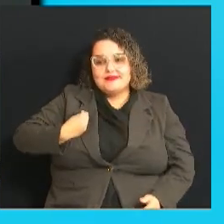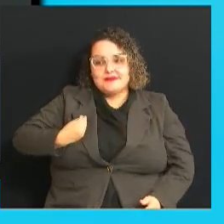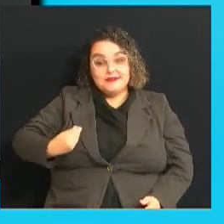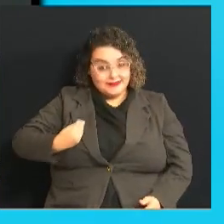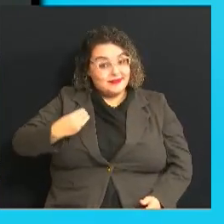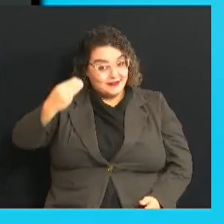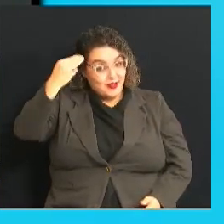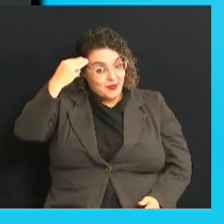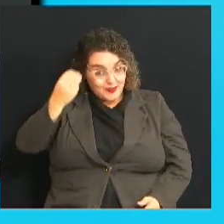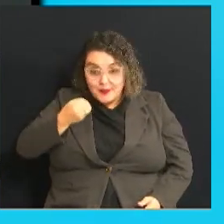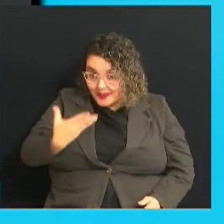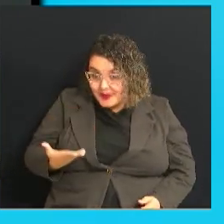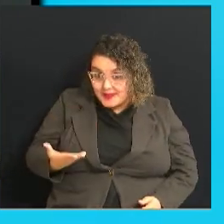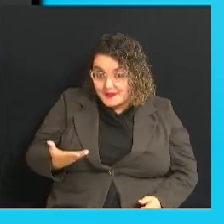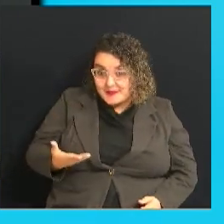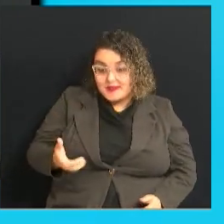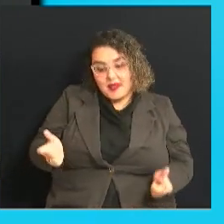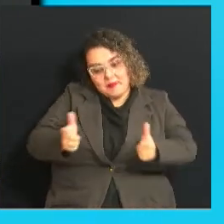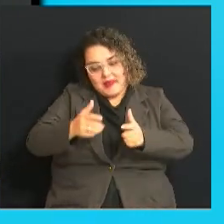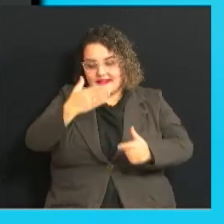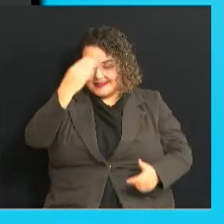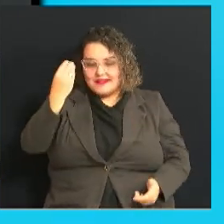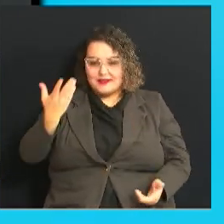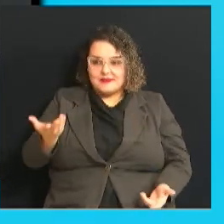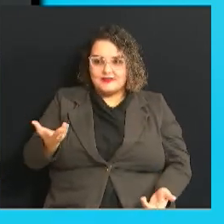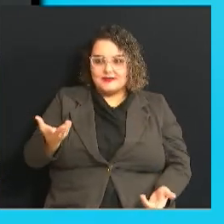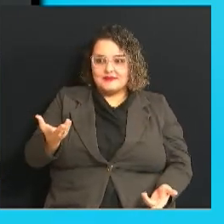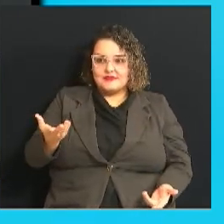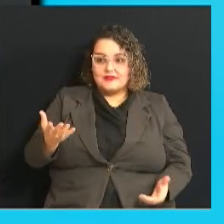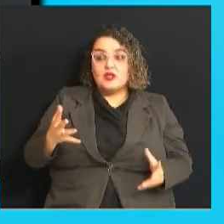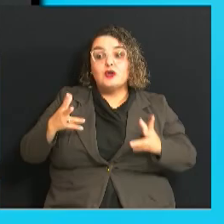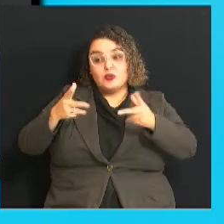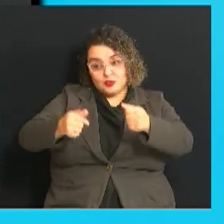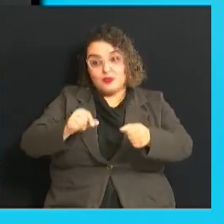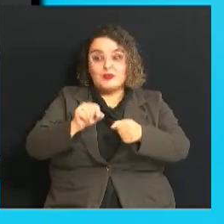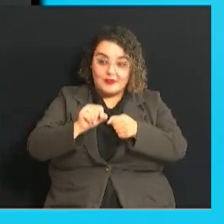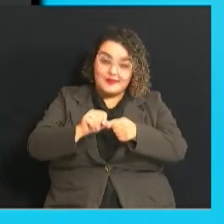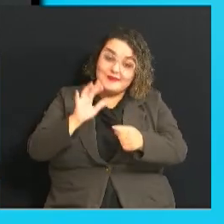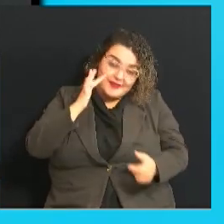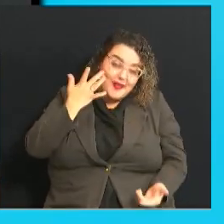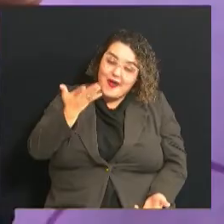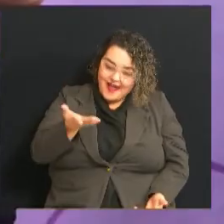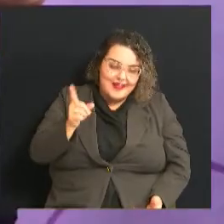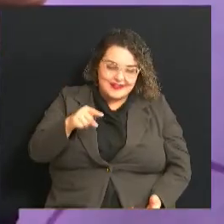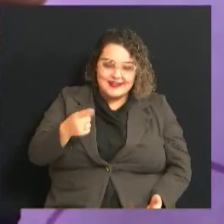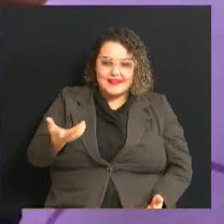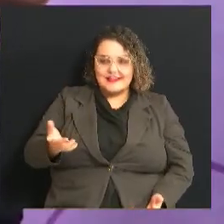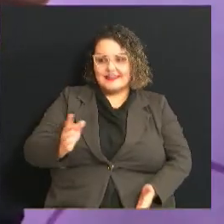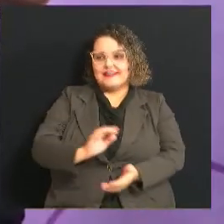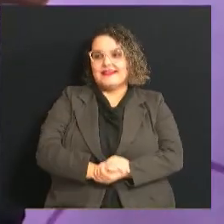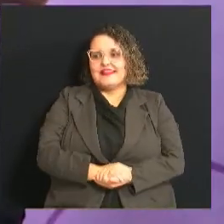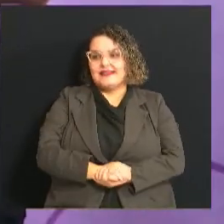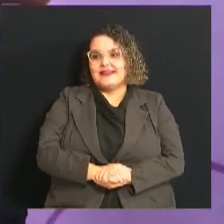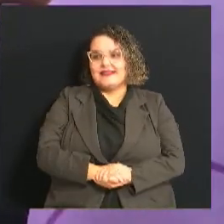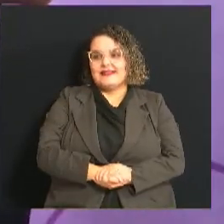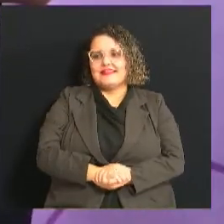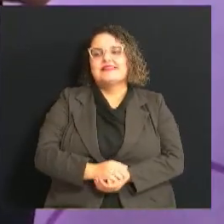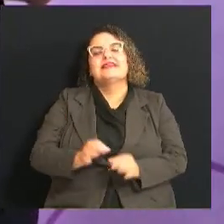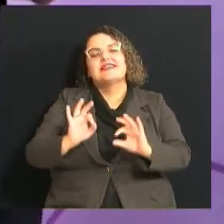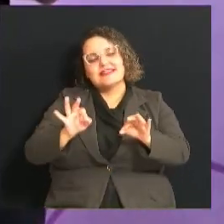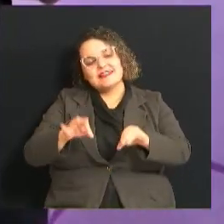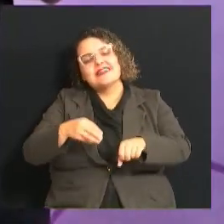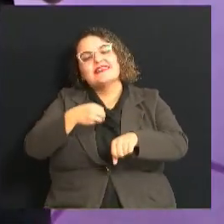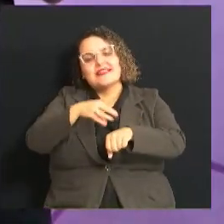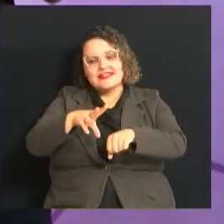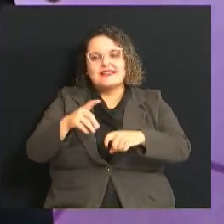né? Ter menos esquecimento. Dentro do que a gente pode fazer, eu acho que é isso mesmo. Tá aí, então, o recado da